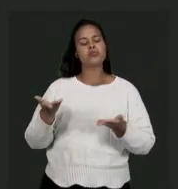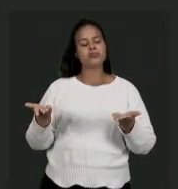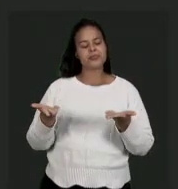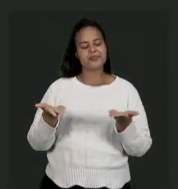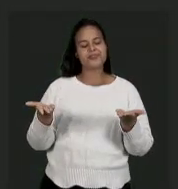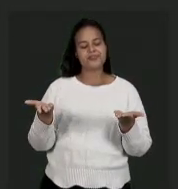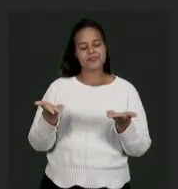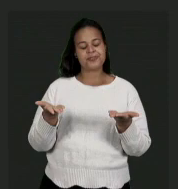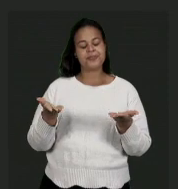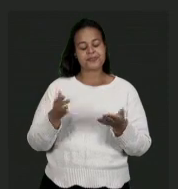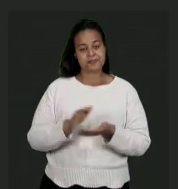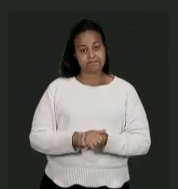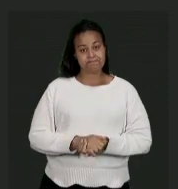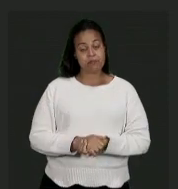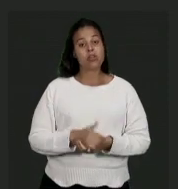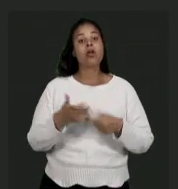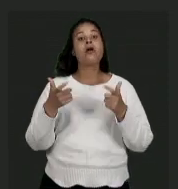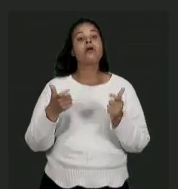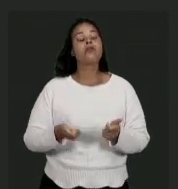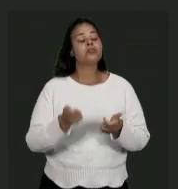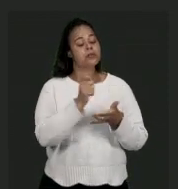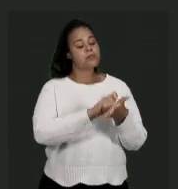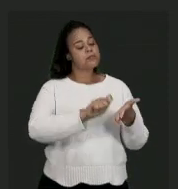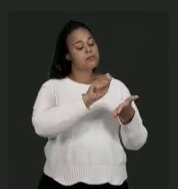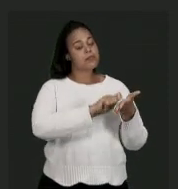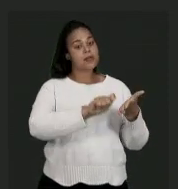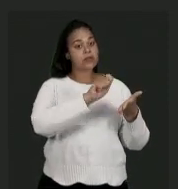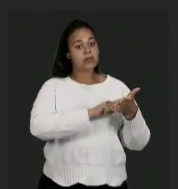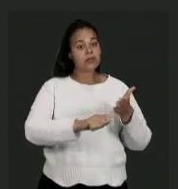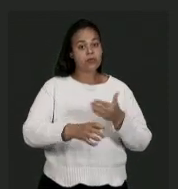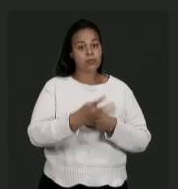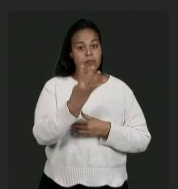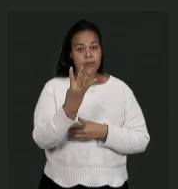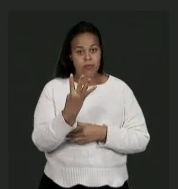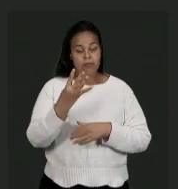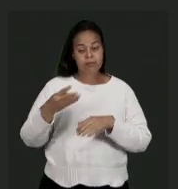Medicamentos está no PET 4, na semana 5.